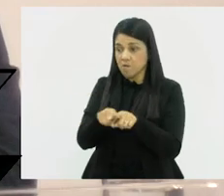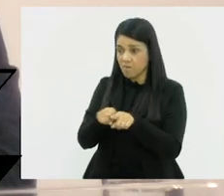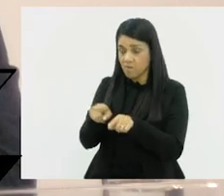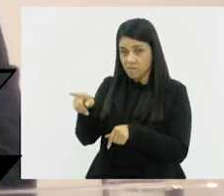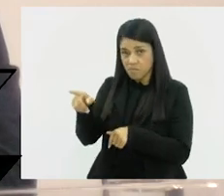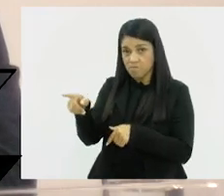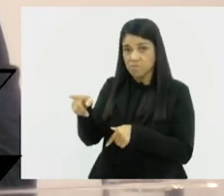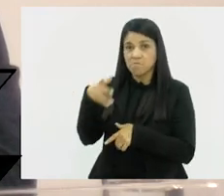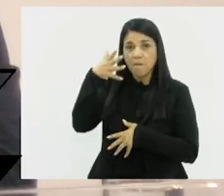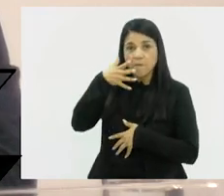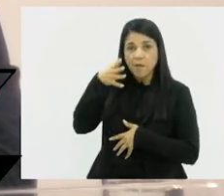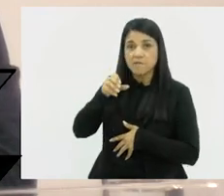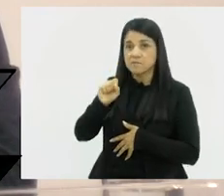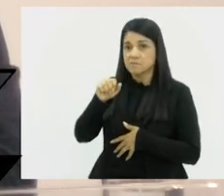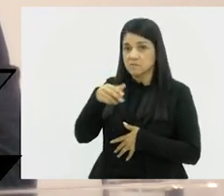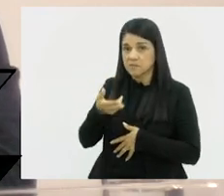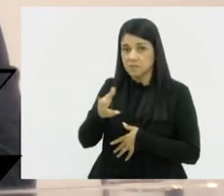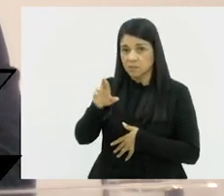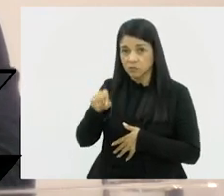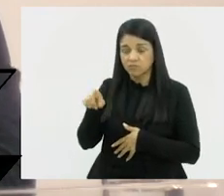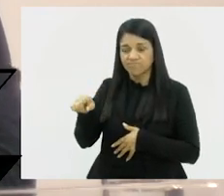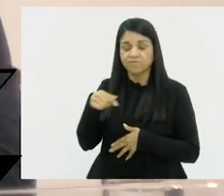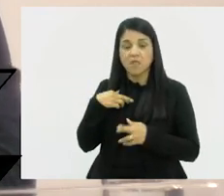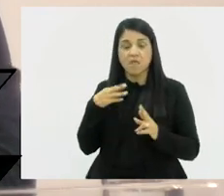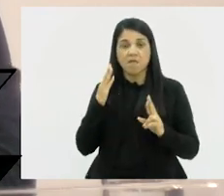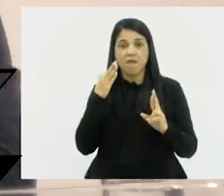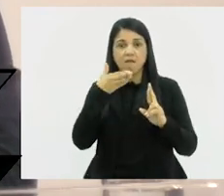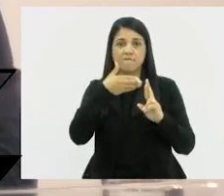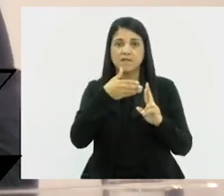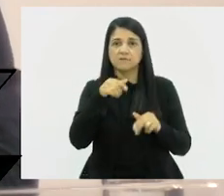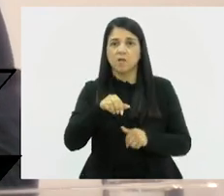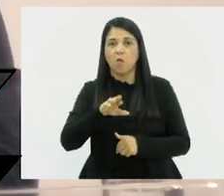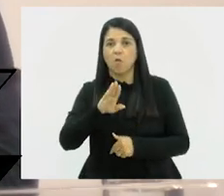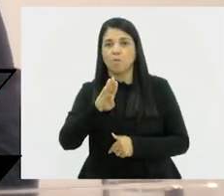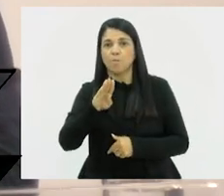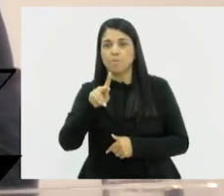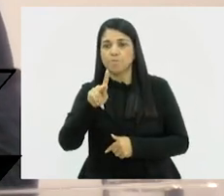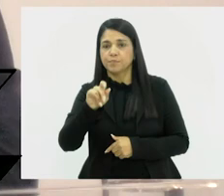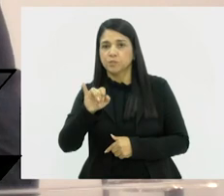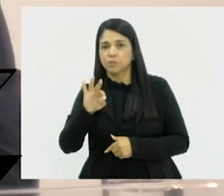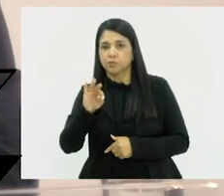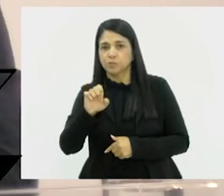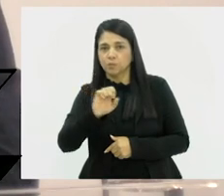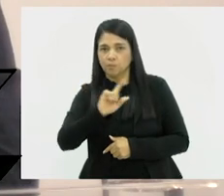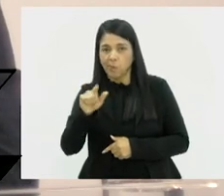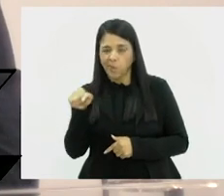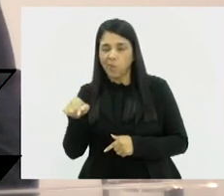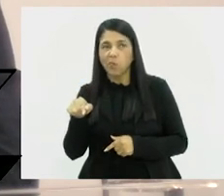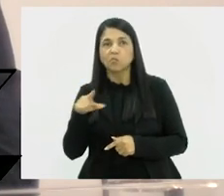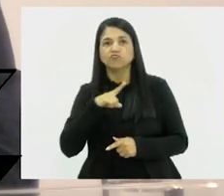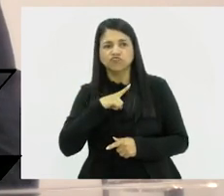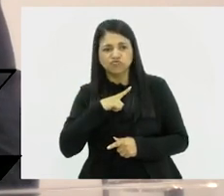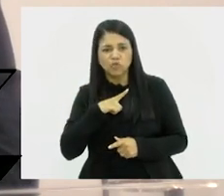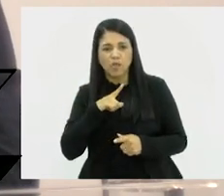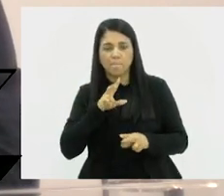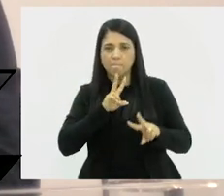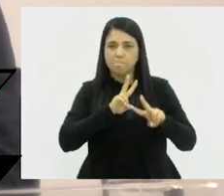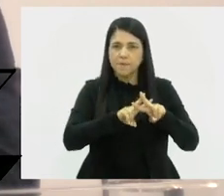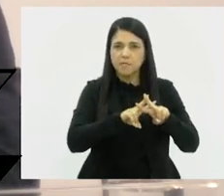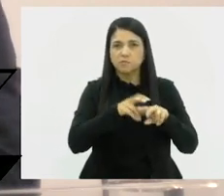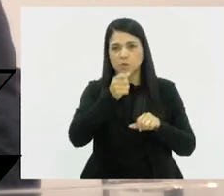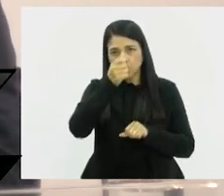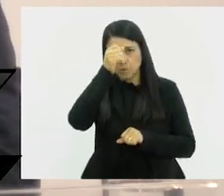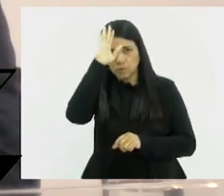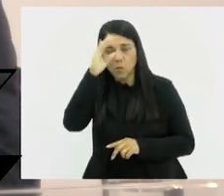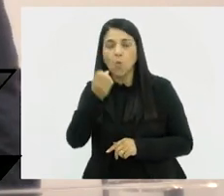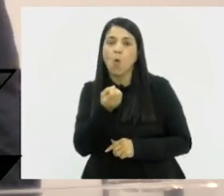falar, em relação ao pitbull, toda vez que tinha um pitbull que era apreendido pelos bombeiros